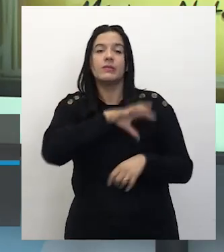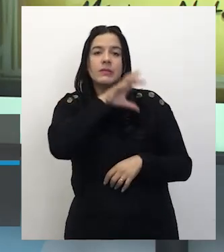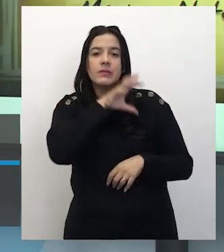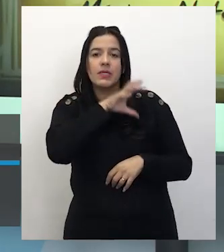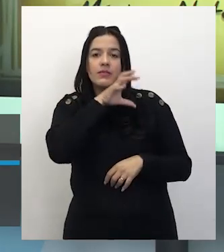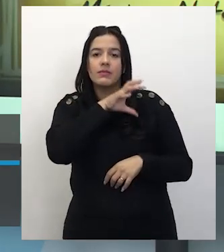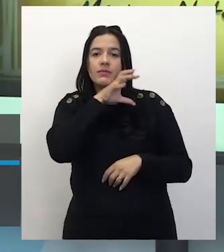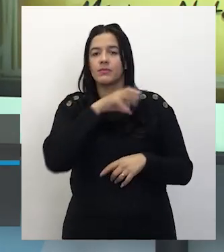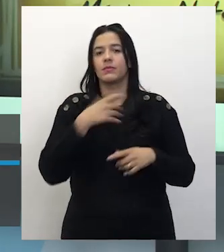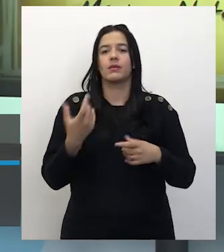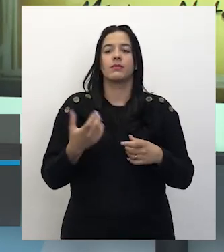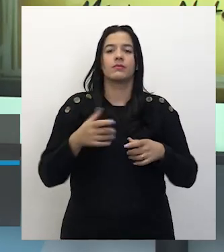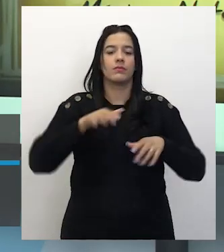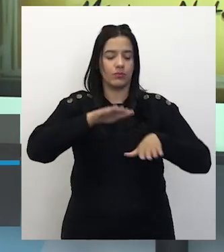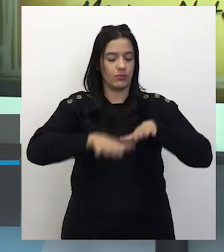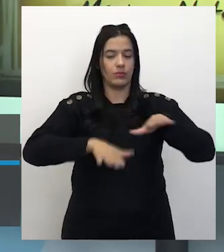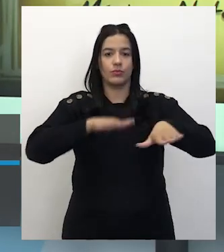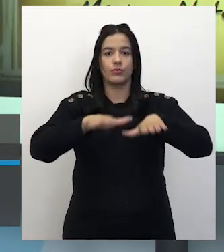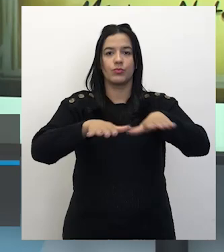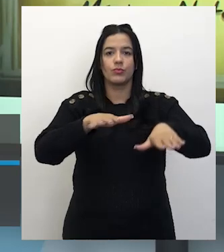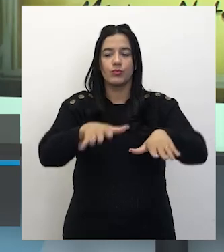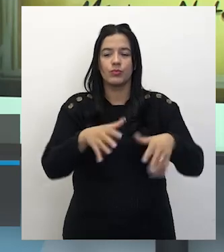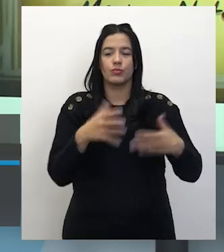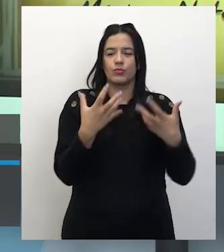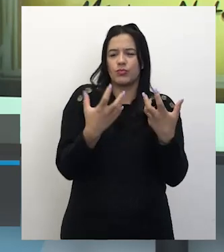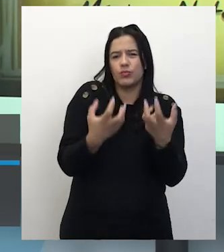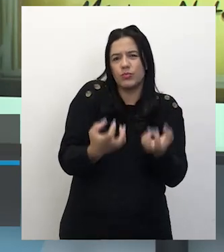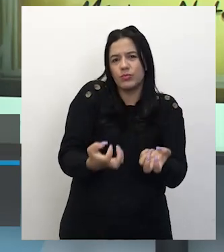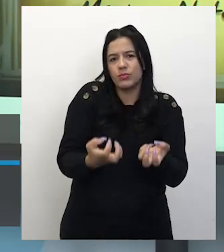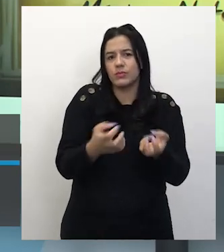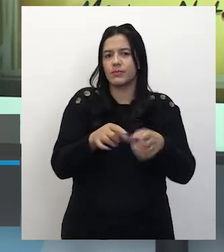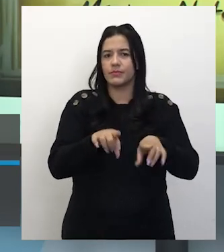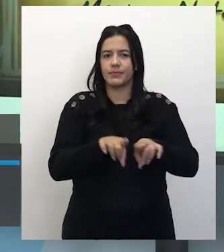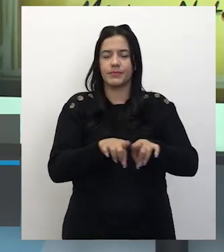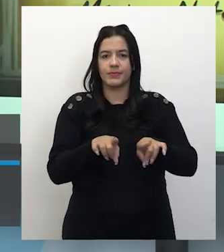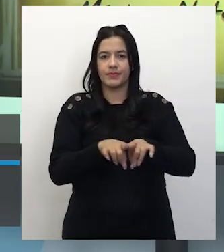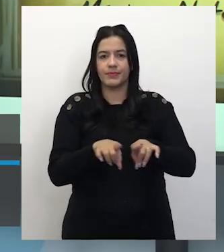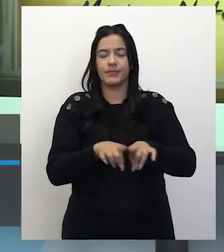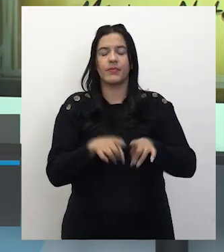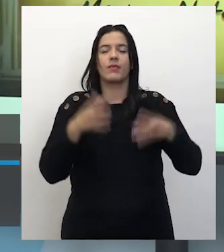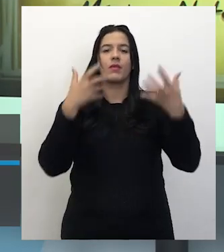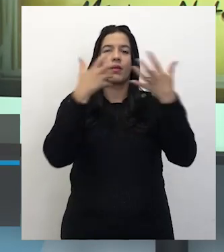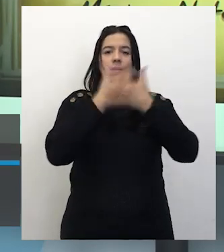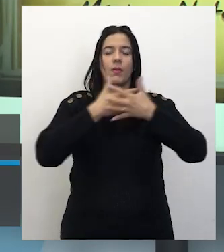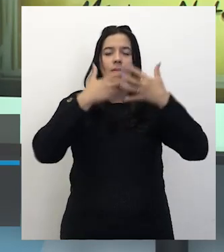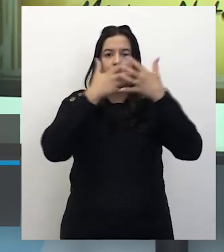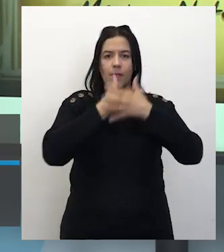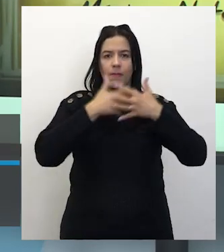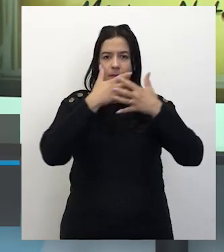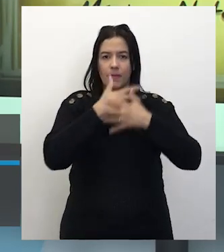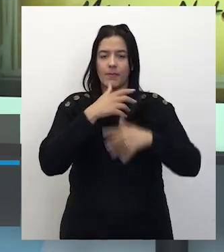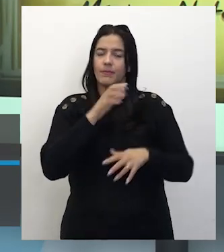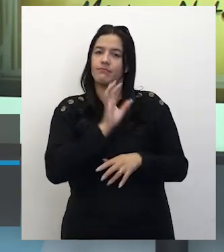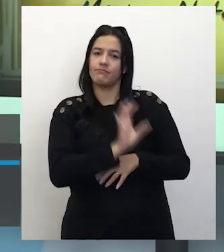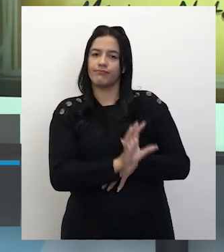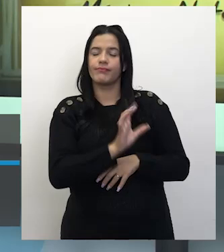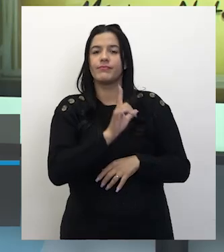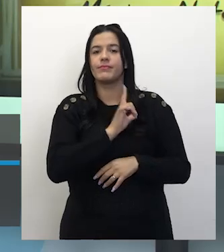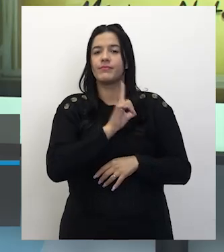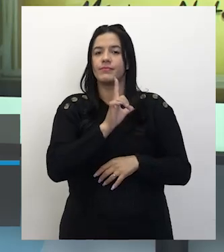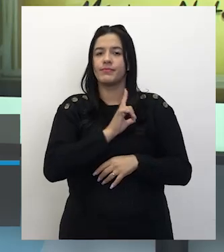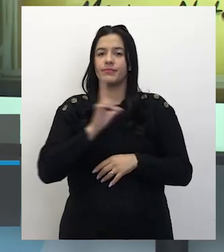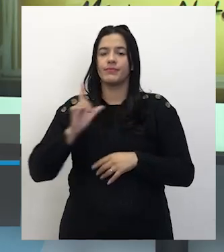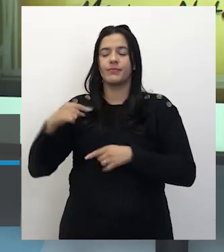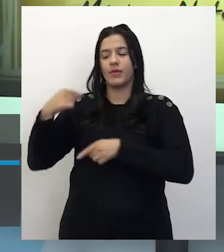o solo, né? Aquele solo seco. Então, além da musicalidade em si, né? O próprio